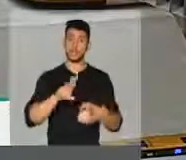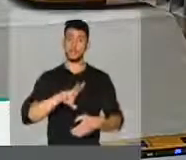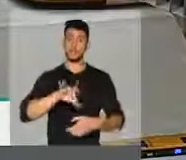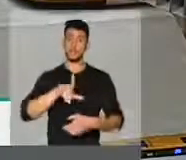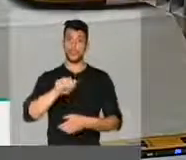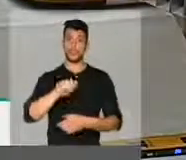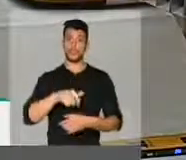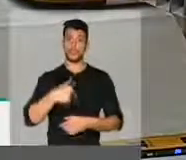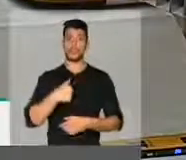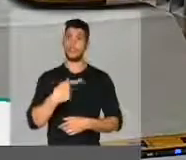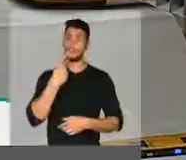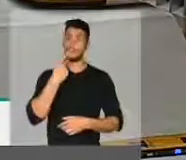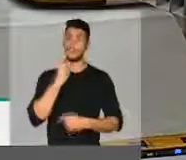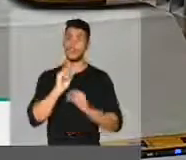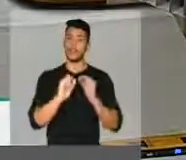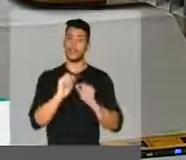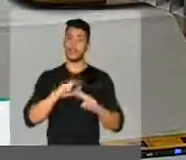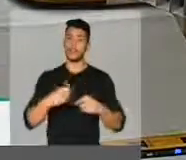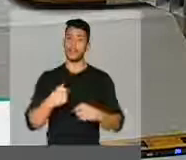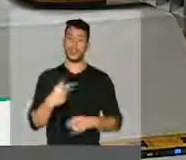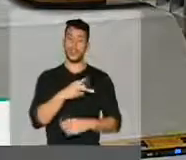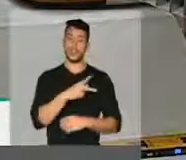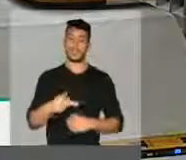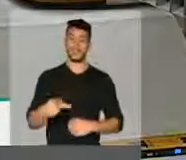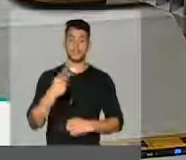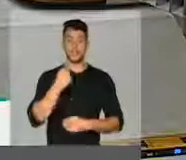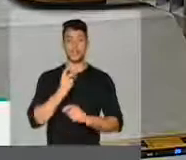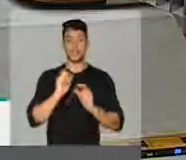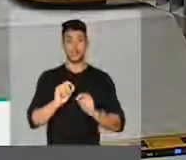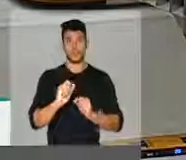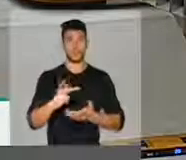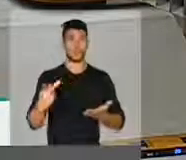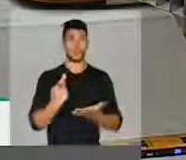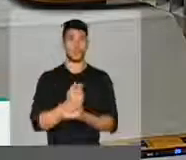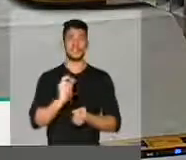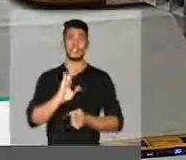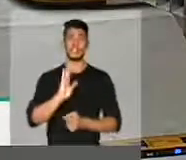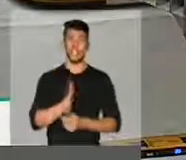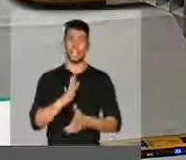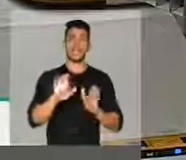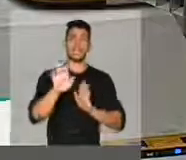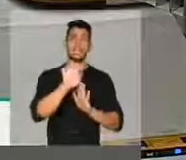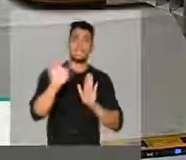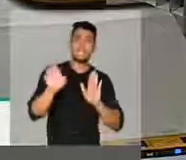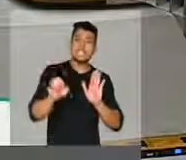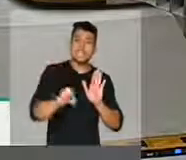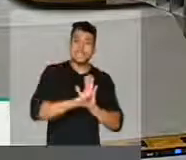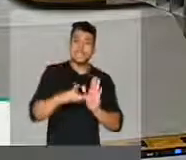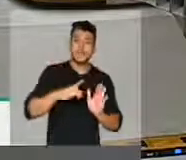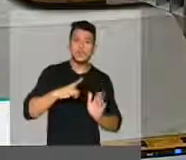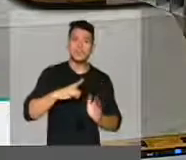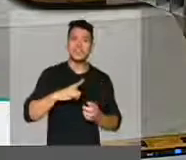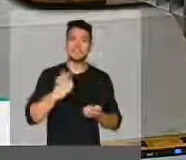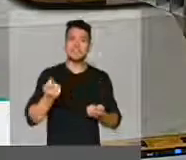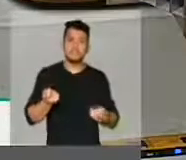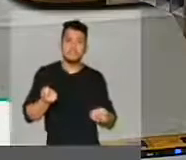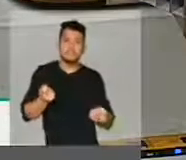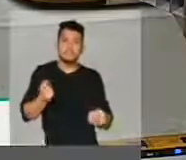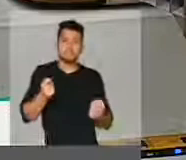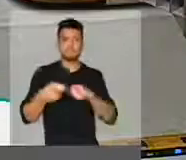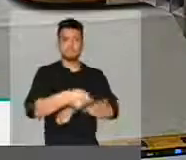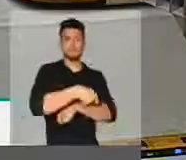estou na presidência aqui, é só dizer o seguinte: da maneira que distorceram o Estatuto de Desarmamento, existem hoje milhares de pessoas que estão